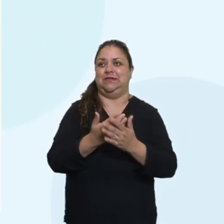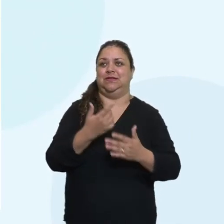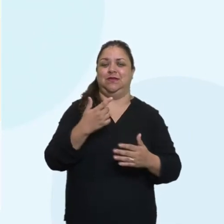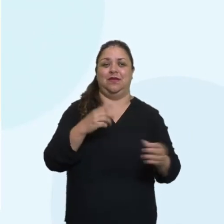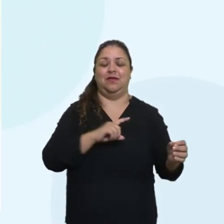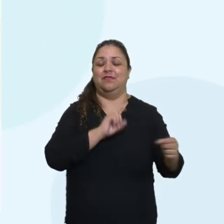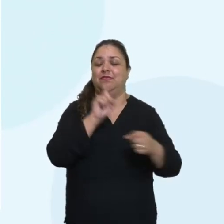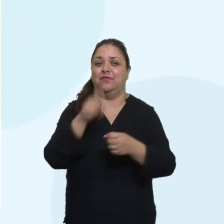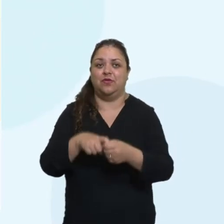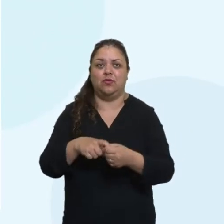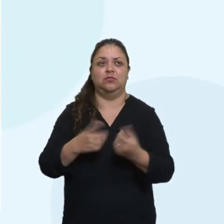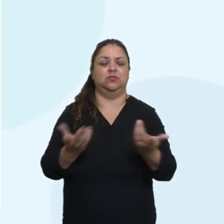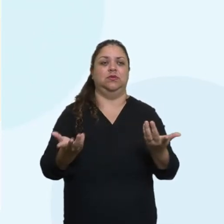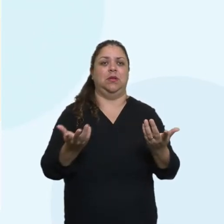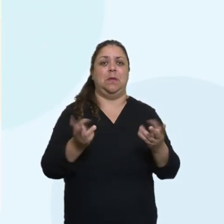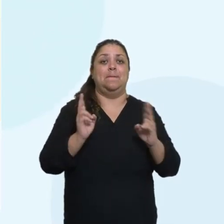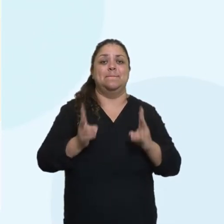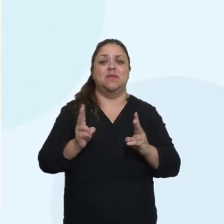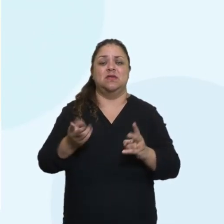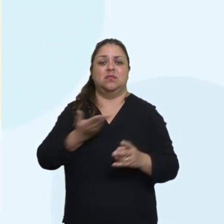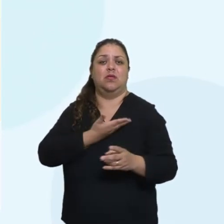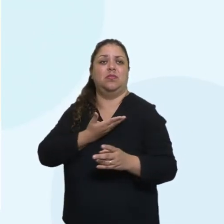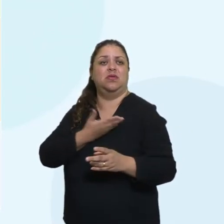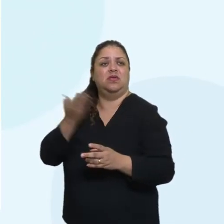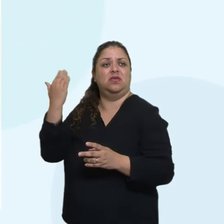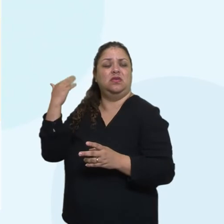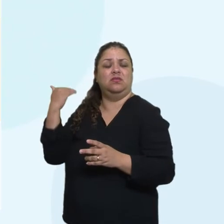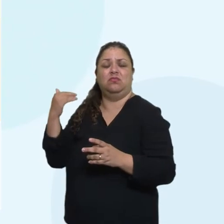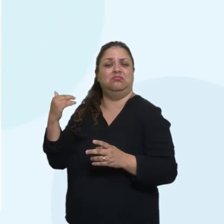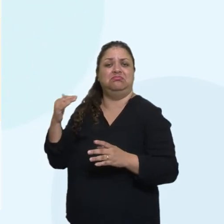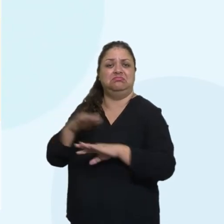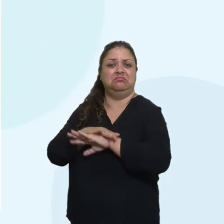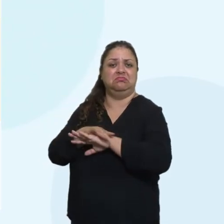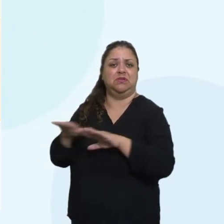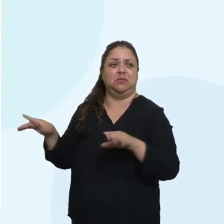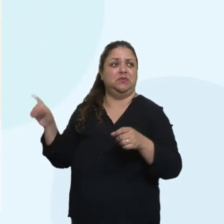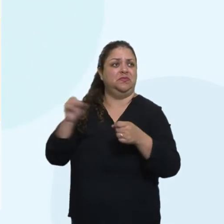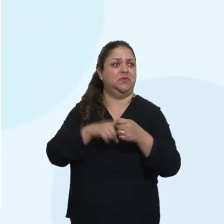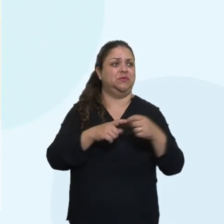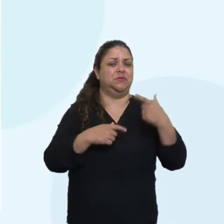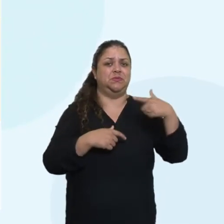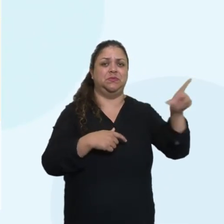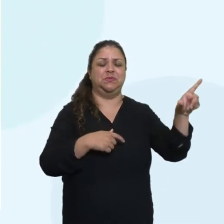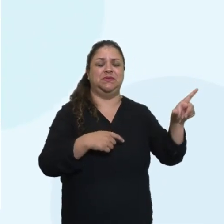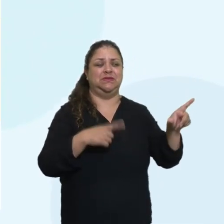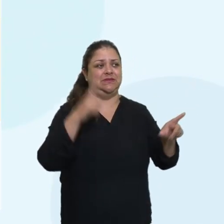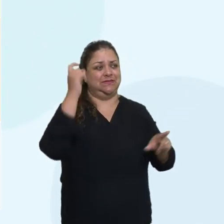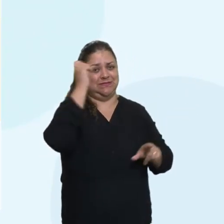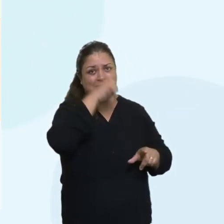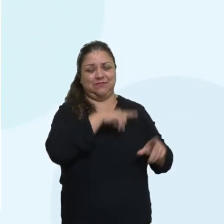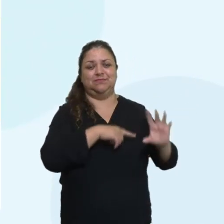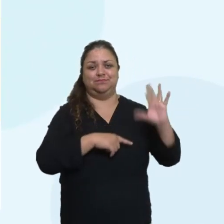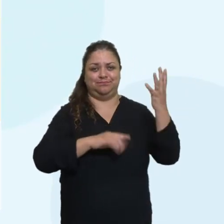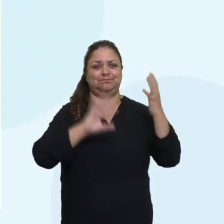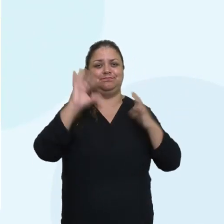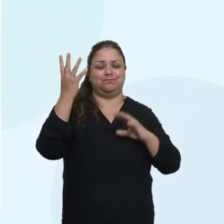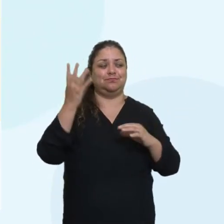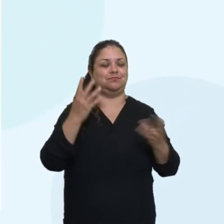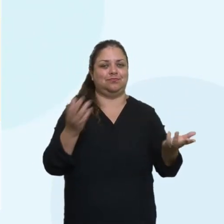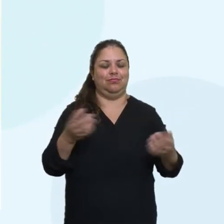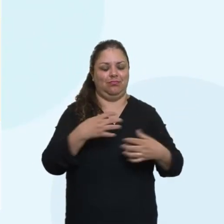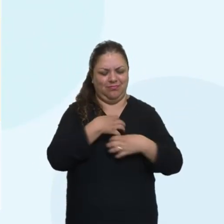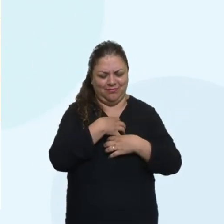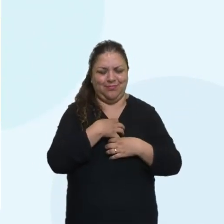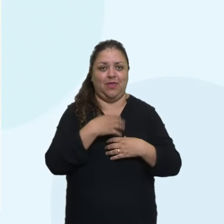presencial as vezes não é na mesma turma às vezes não é com os mesmos coleguinhas né E isso acaba dificultando também a aprendizagem